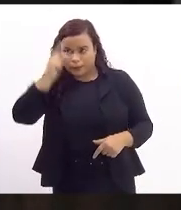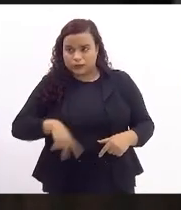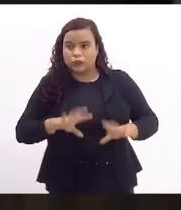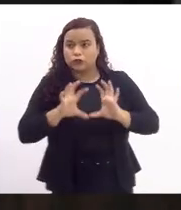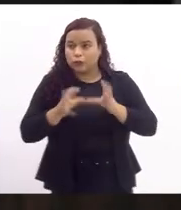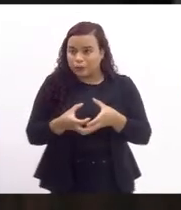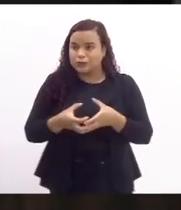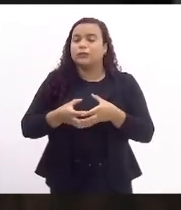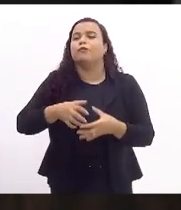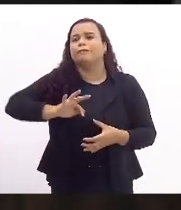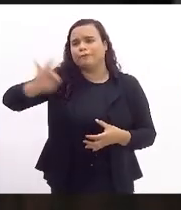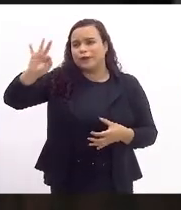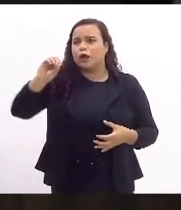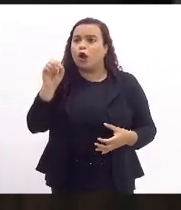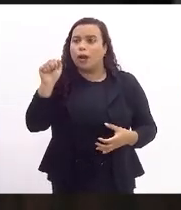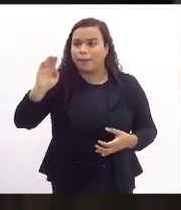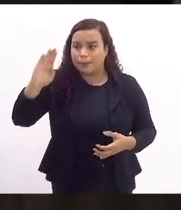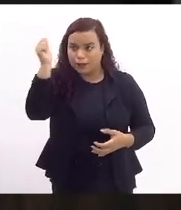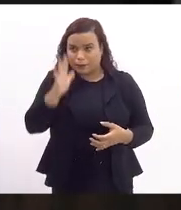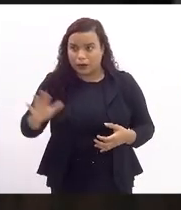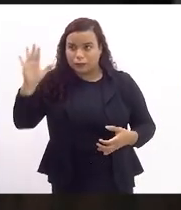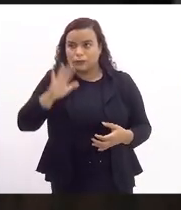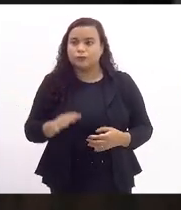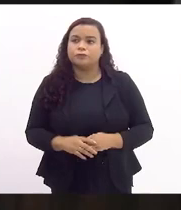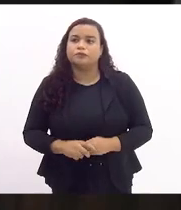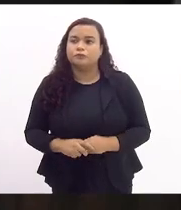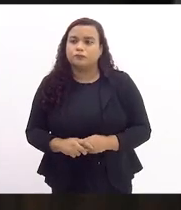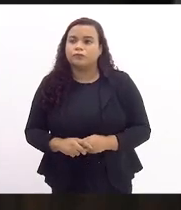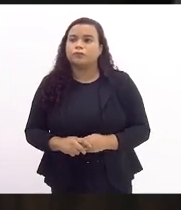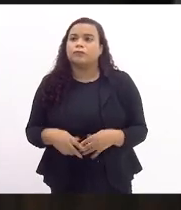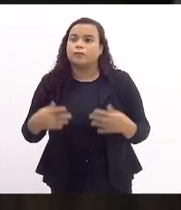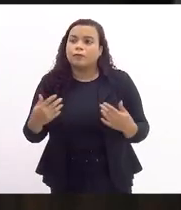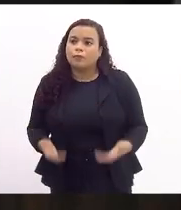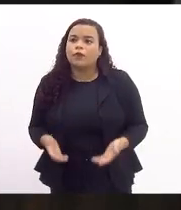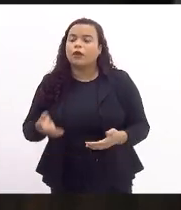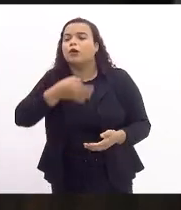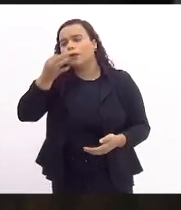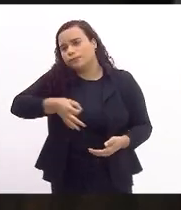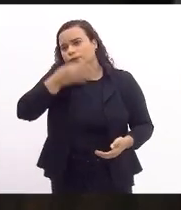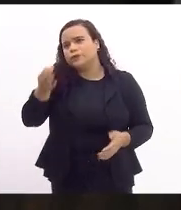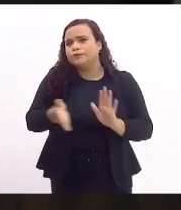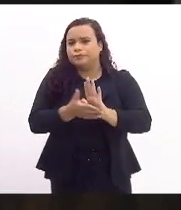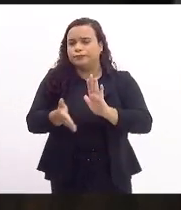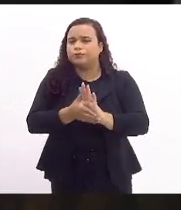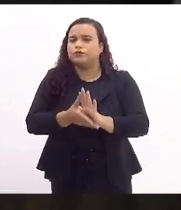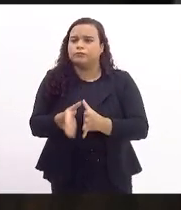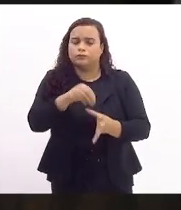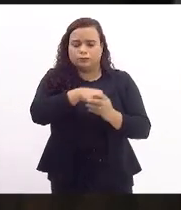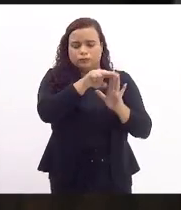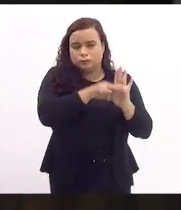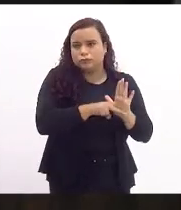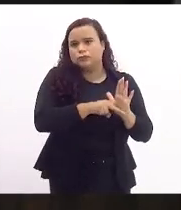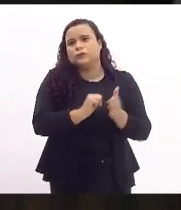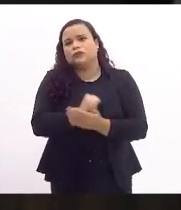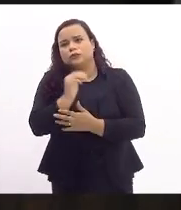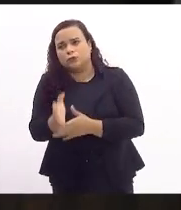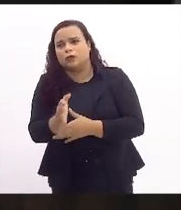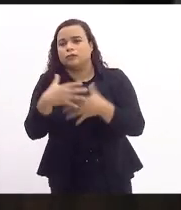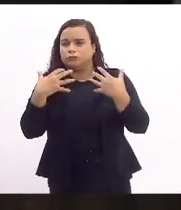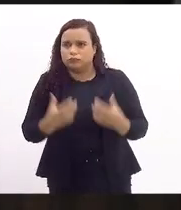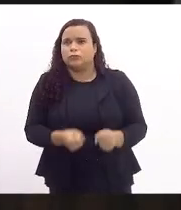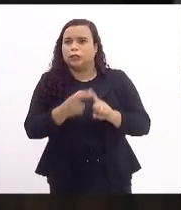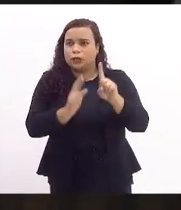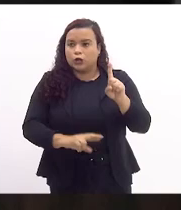do Conselho Federal da Ordem dos Advogados do Brasil OAB Aparecida comissão de normas internas e proposições externas favorável de relator